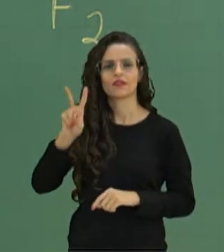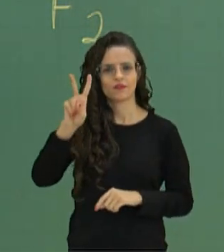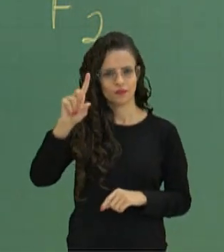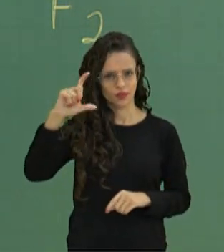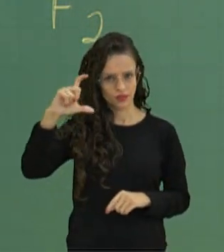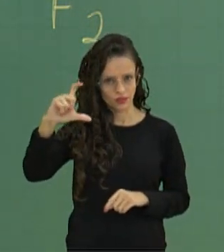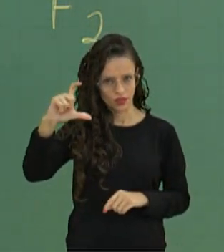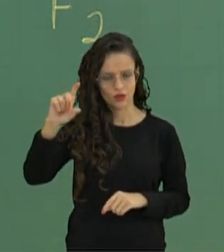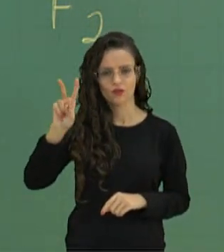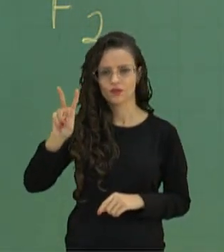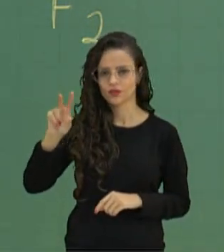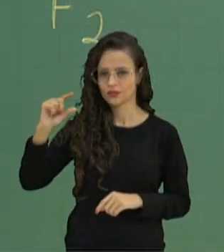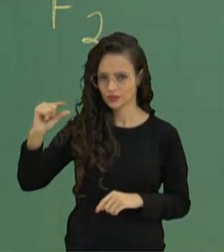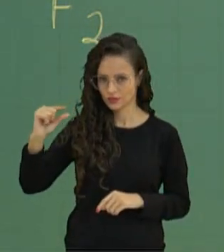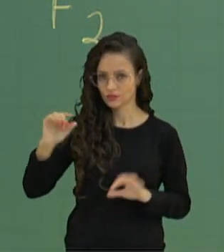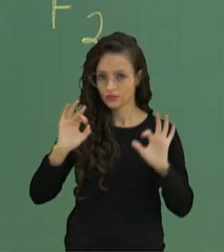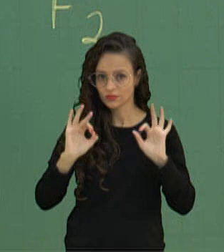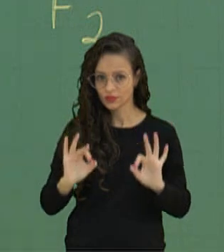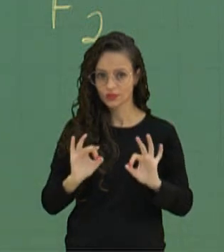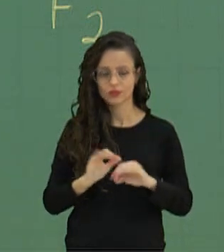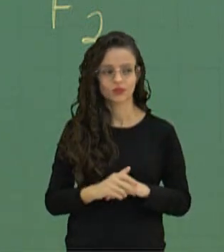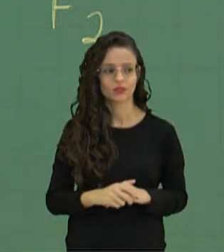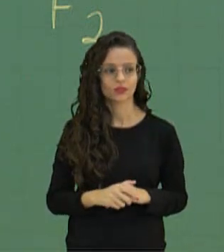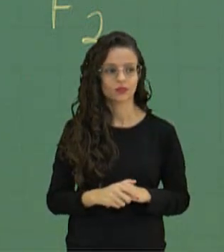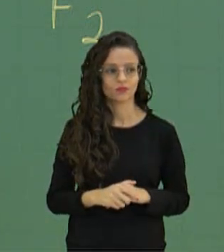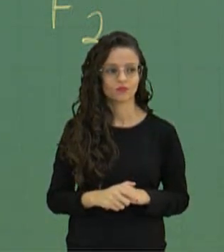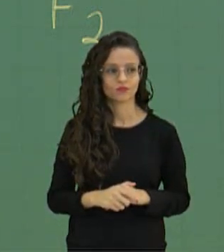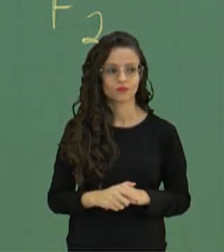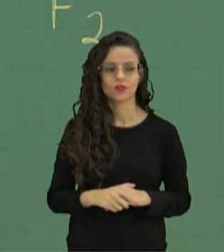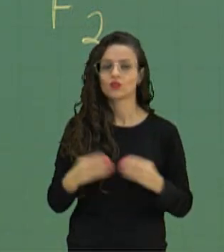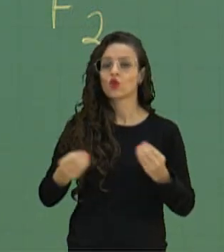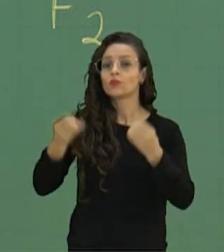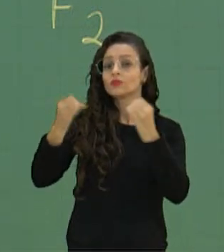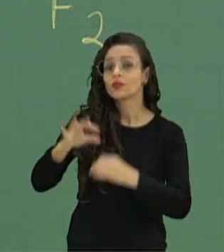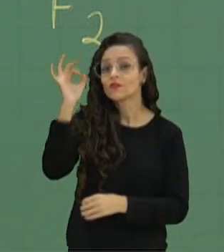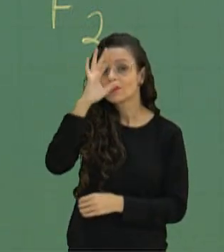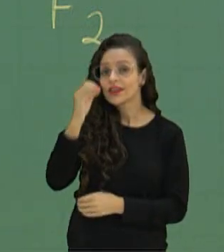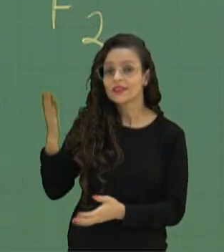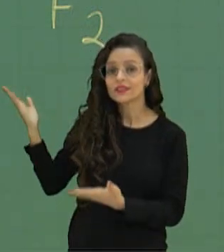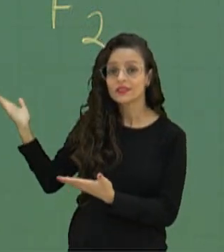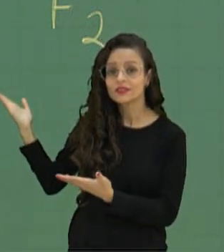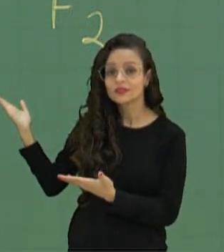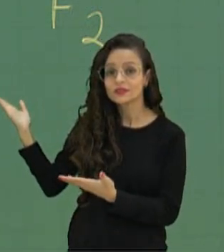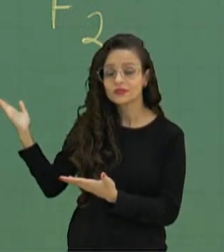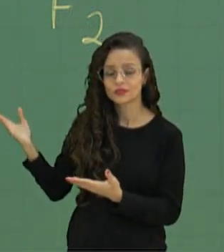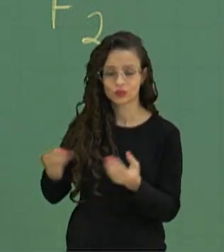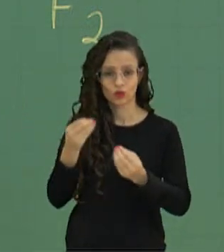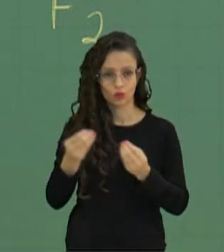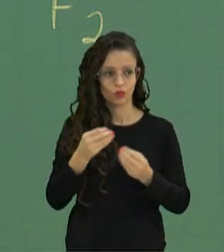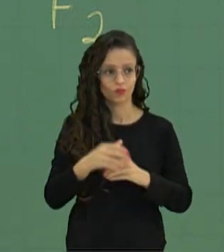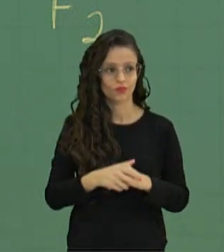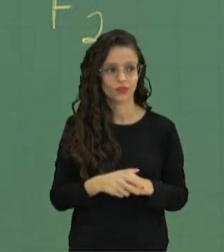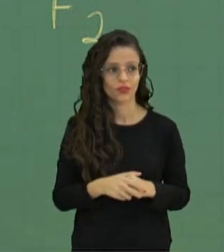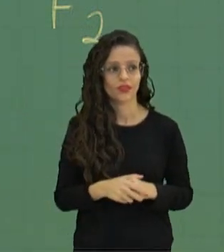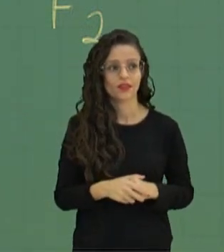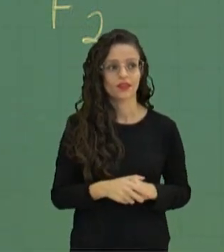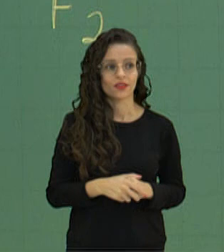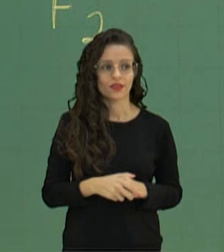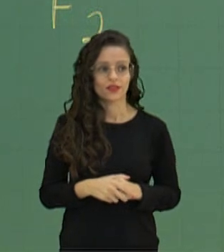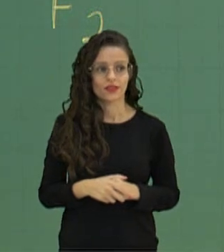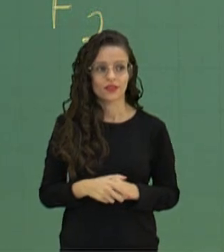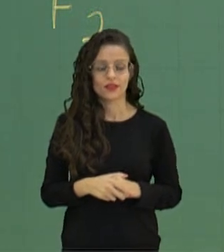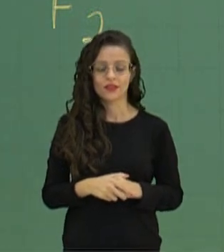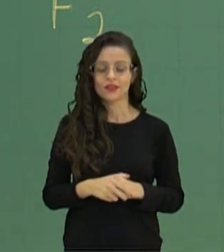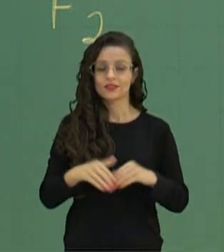vezão, vezinho, certo? Como que eu explico esse verde aqui, ó? Eu explico da seguinte forma. Esses fatores aqui